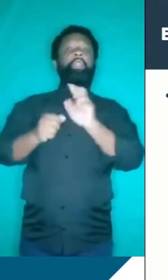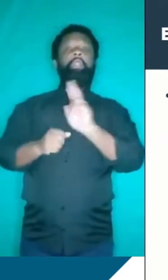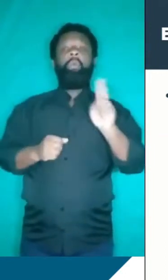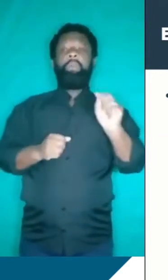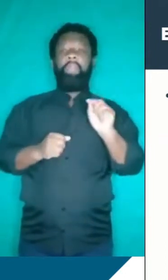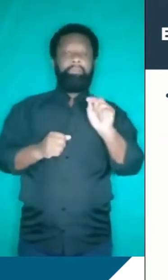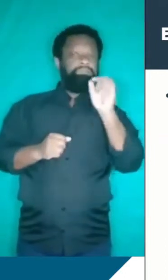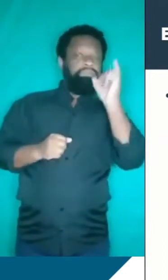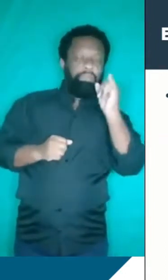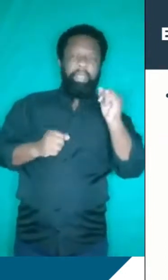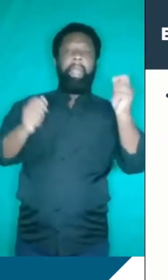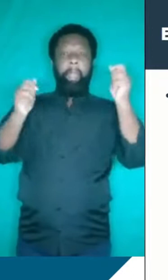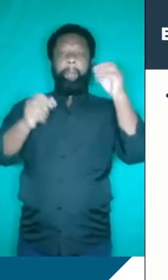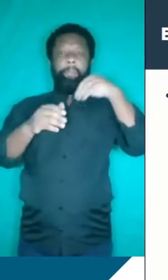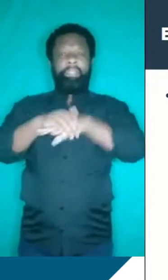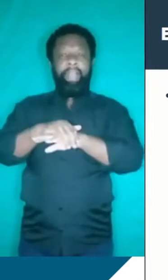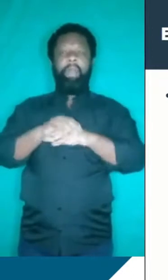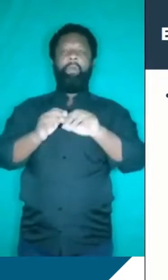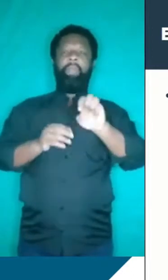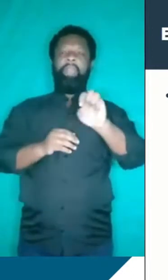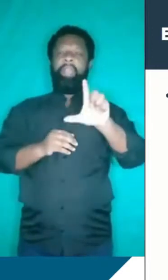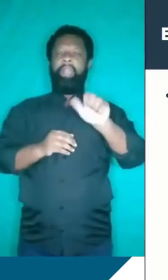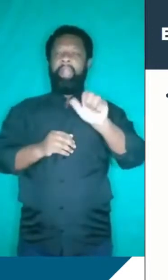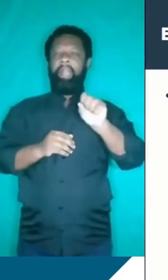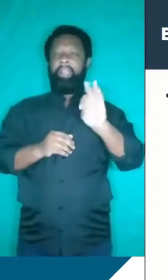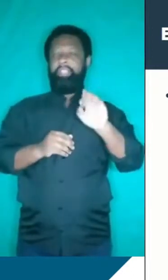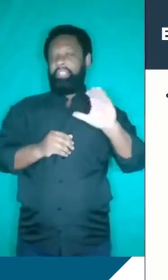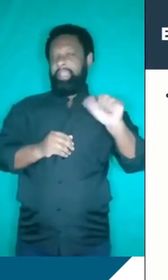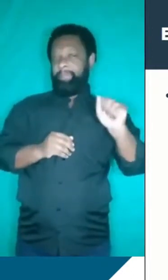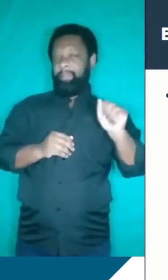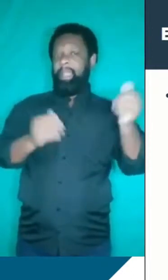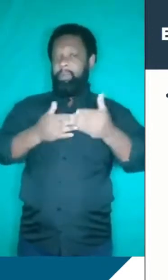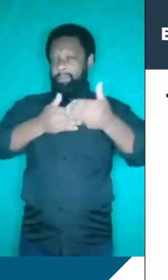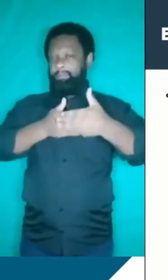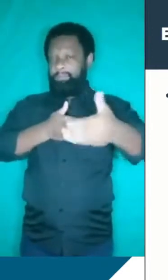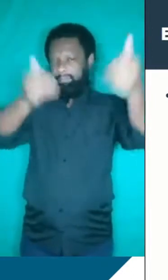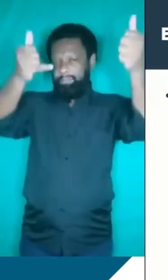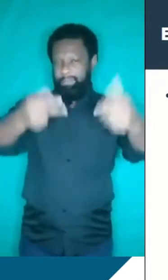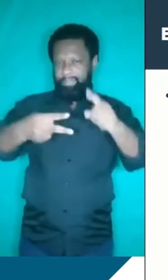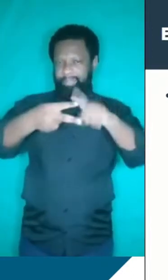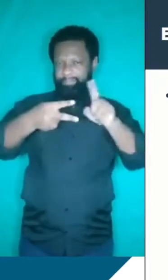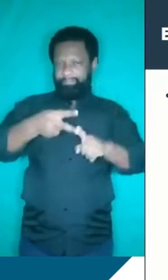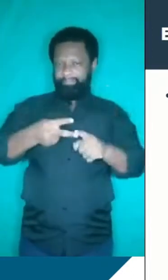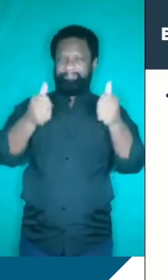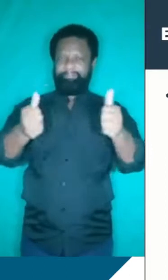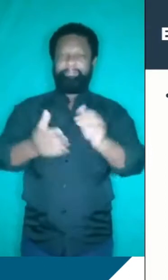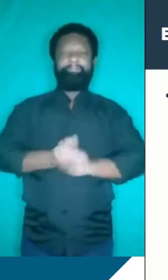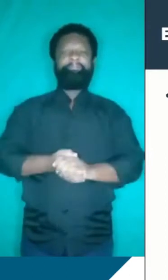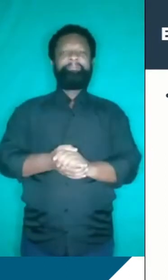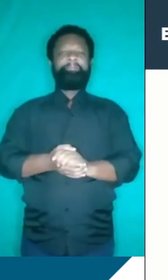ser chamado de energia potencial elástica. Hoje nós vamos entender um pouquinho sobre cada uma delas, tudo bem?